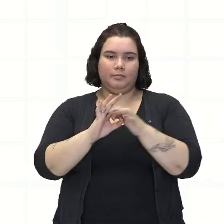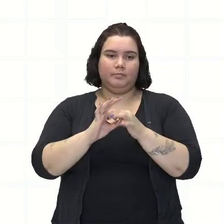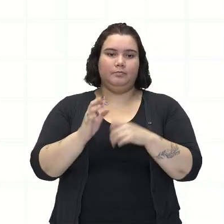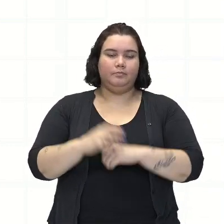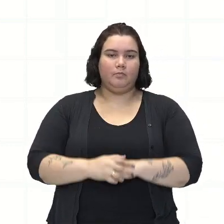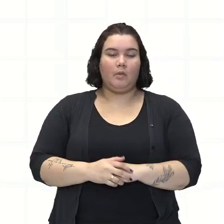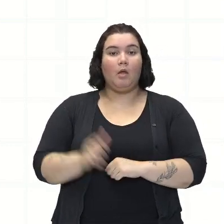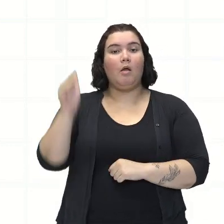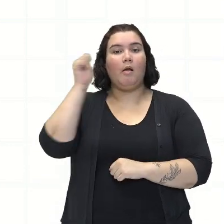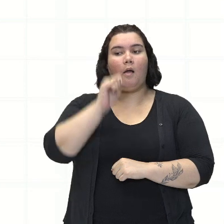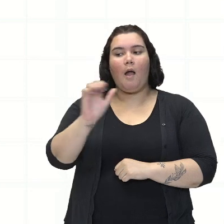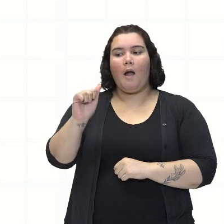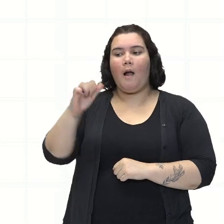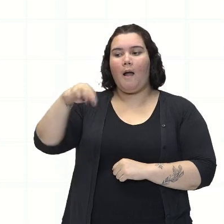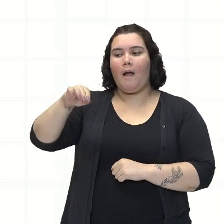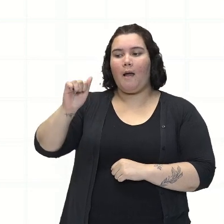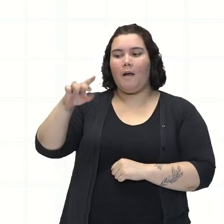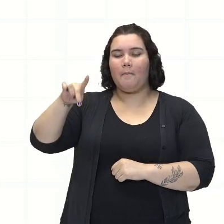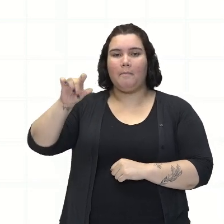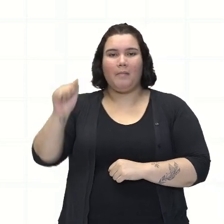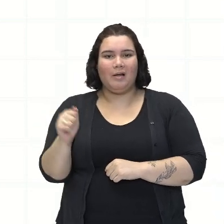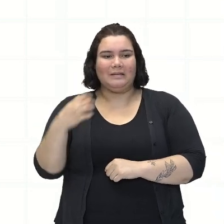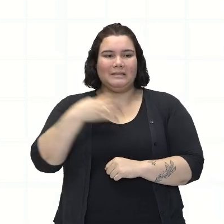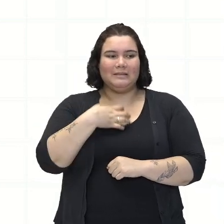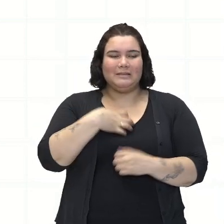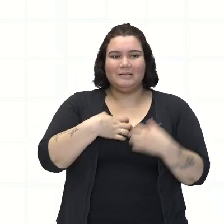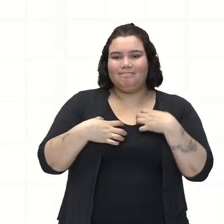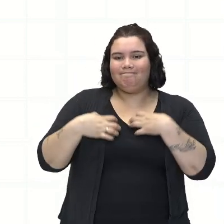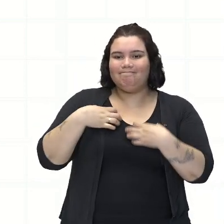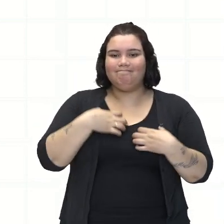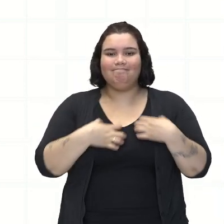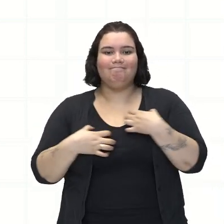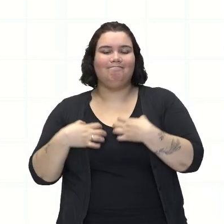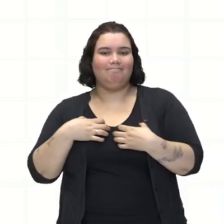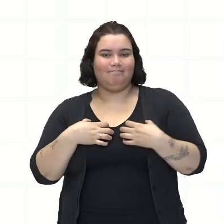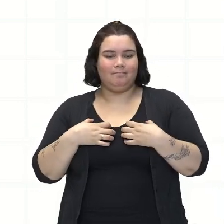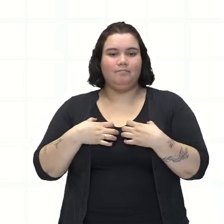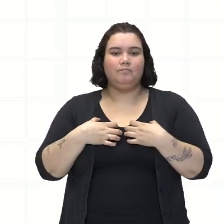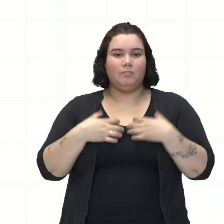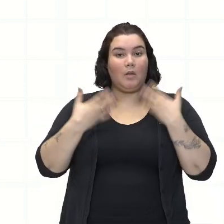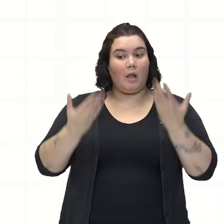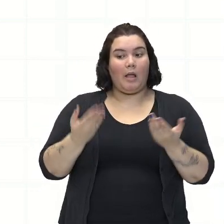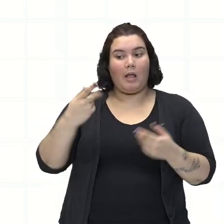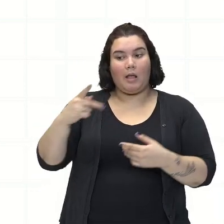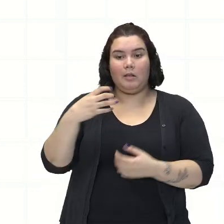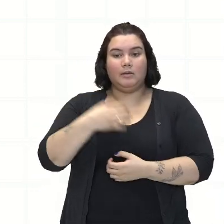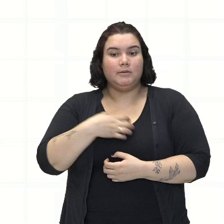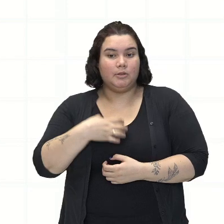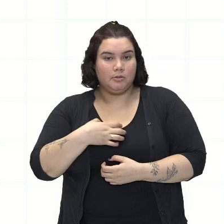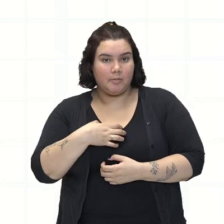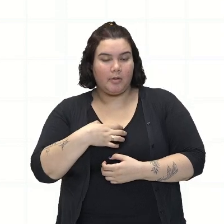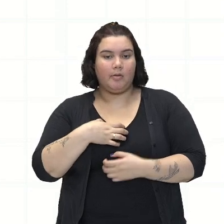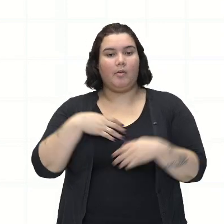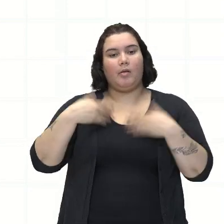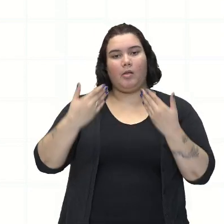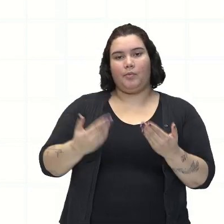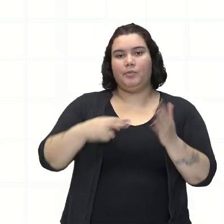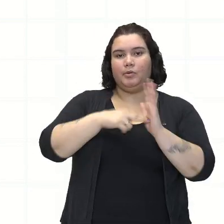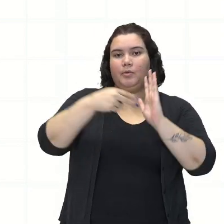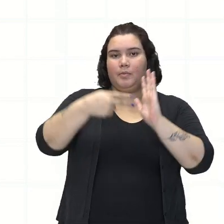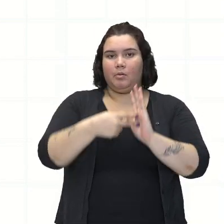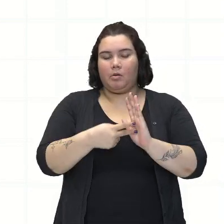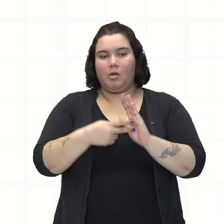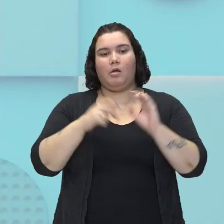último, Amanda fica insegura. E insegura é um estado da Amanda. Logo, nós temos aí o